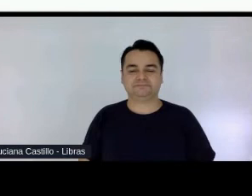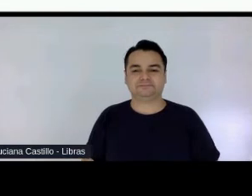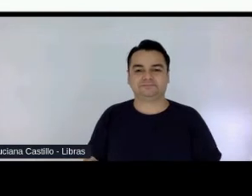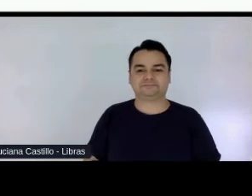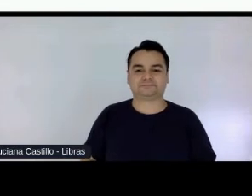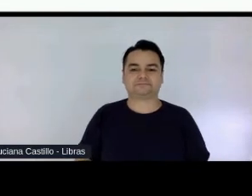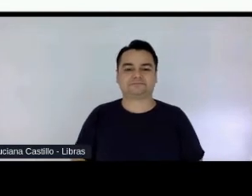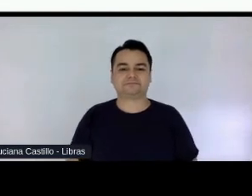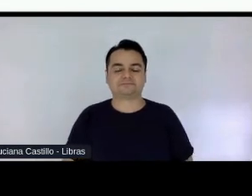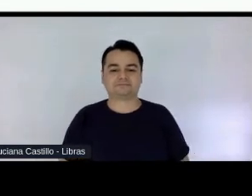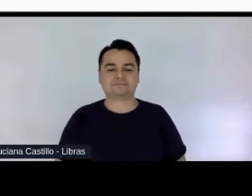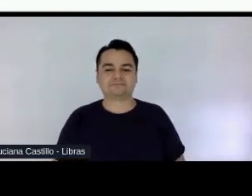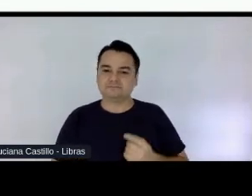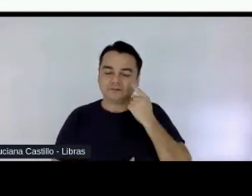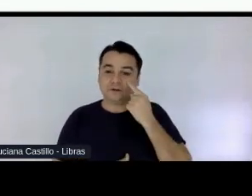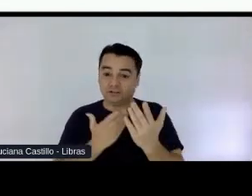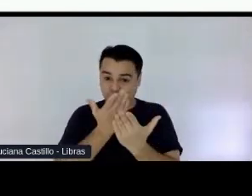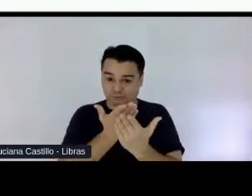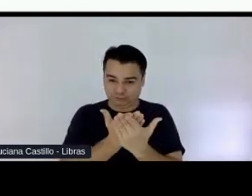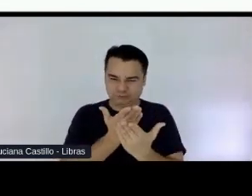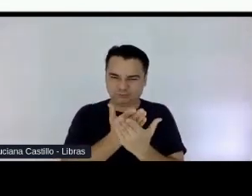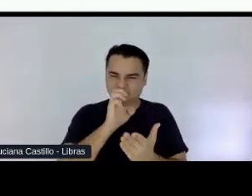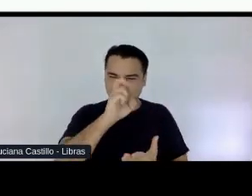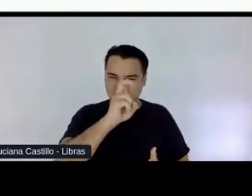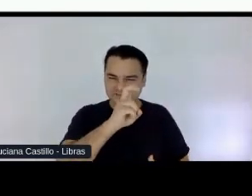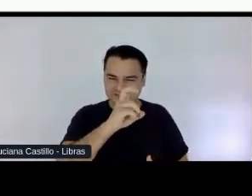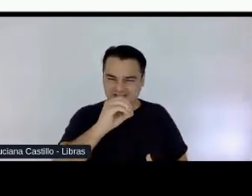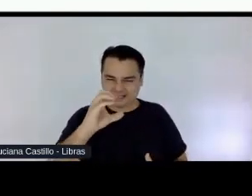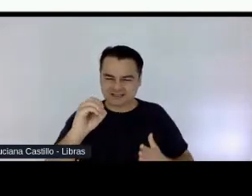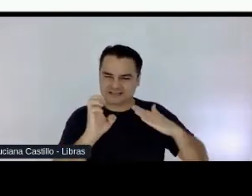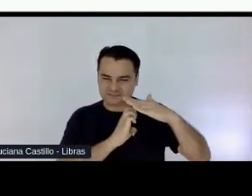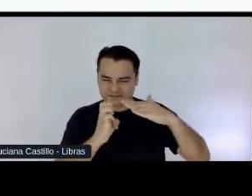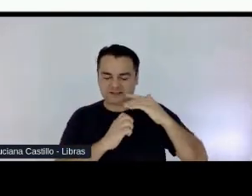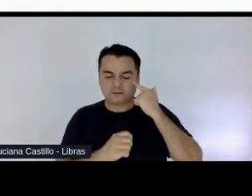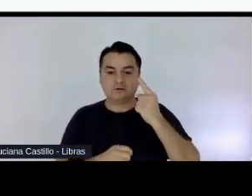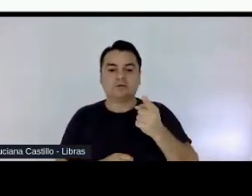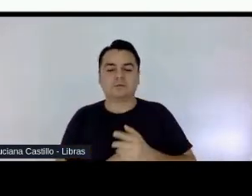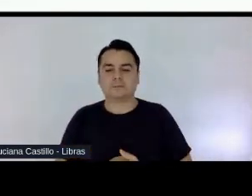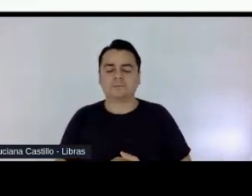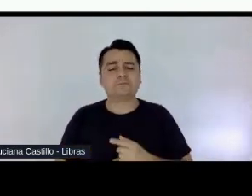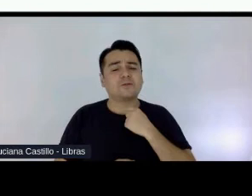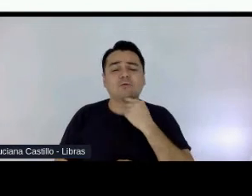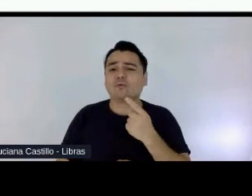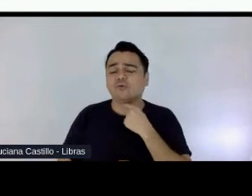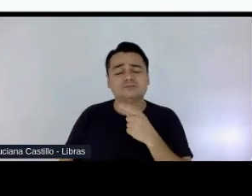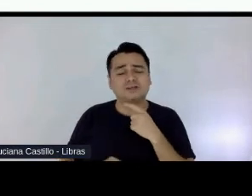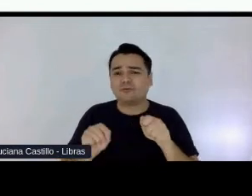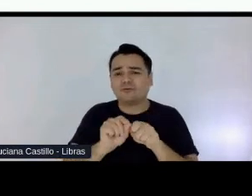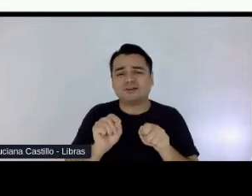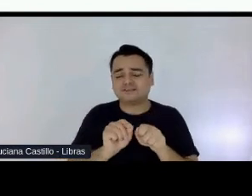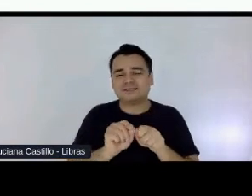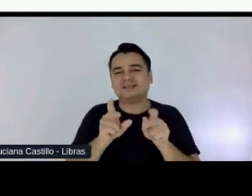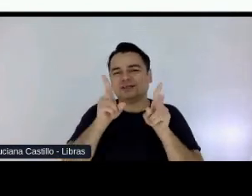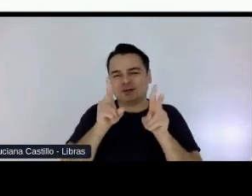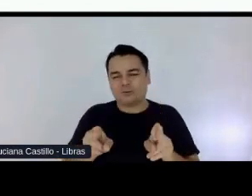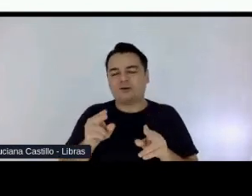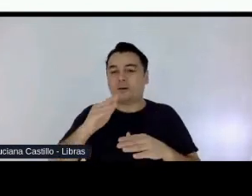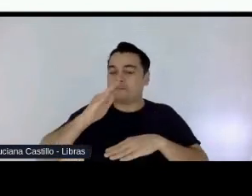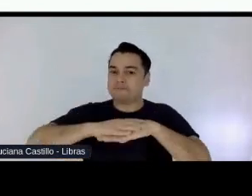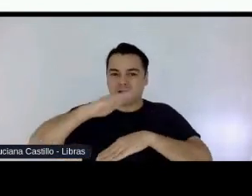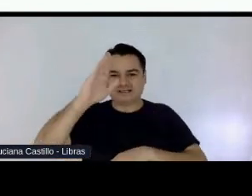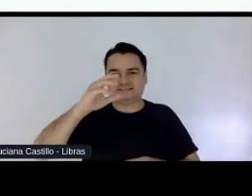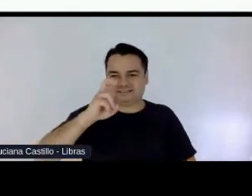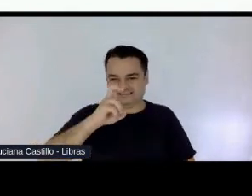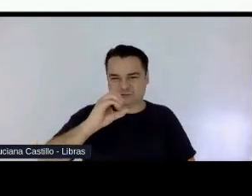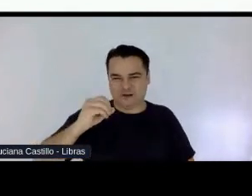Nesse estudo aqui, a gente não conseguiu fazer da mesma maneira que a gente faz aqui com mais de 50